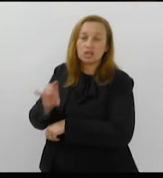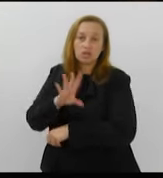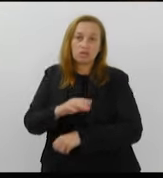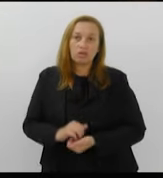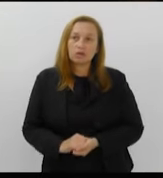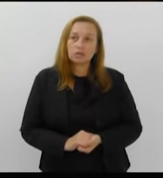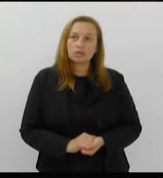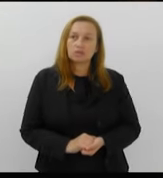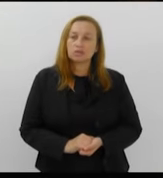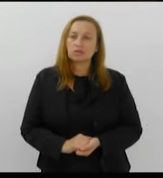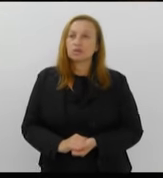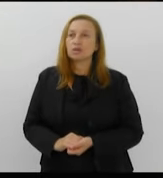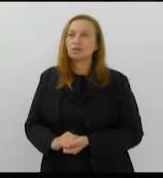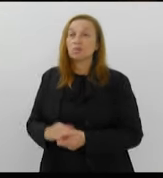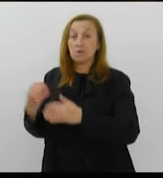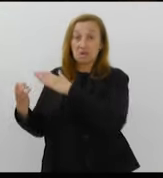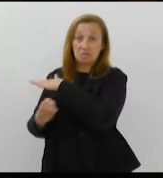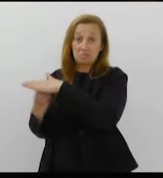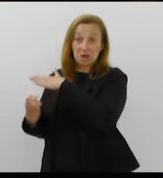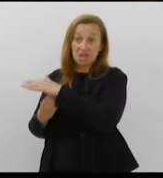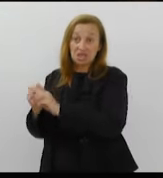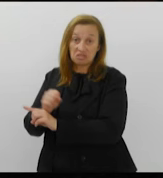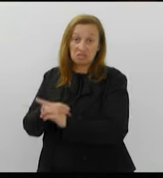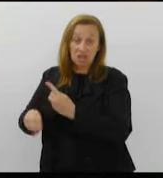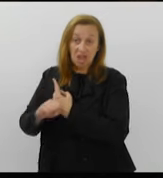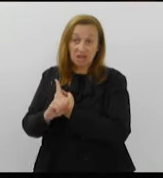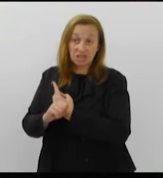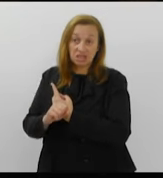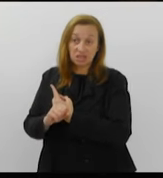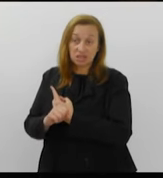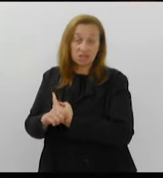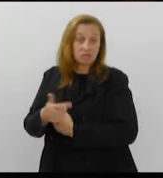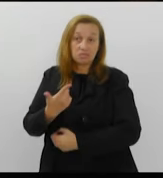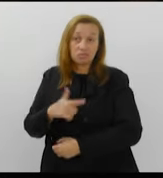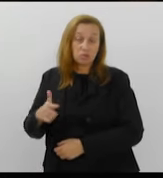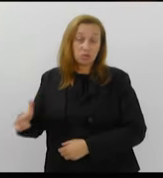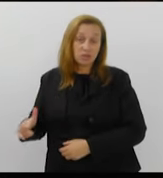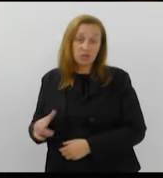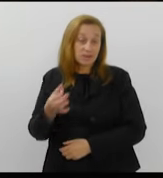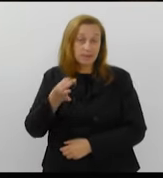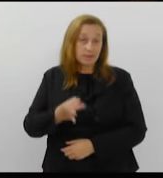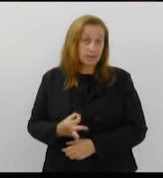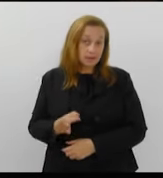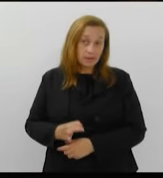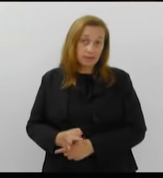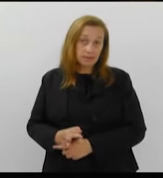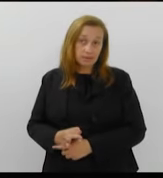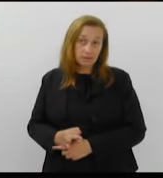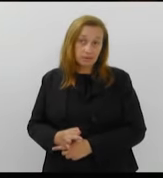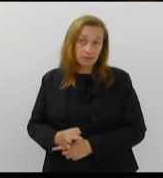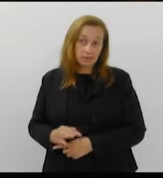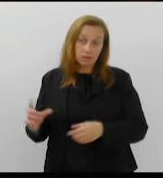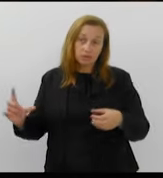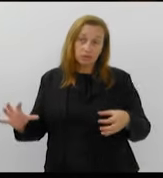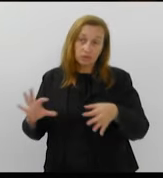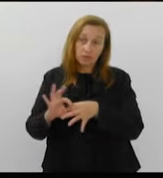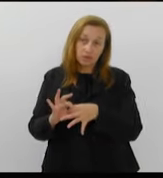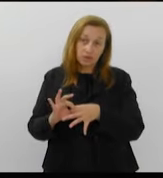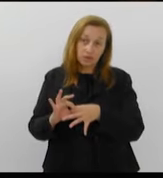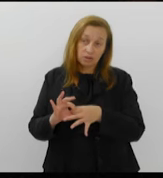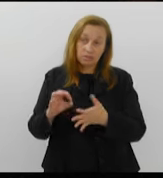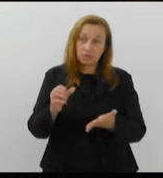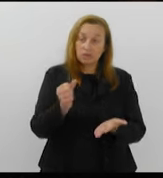organizações sociais, não mais há sequer a certeza de um vínculo estável de